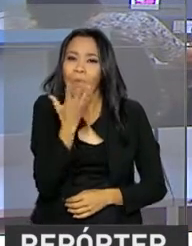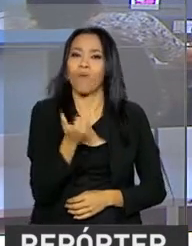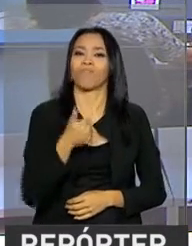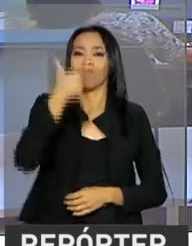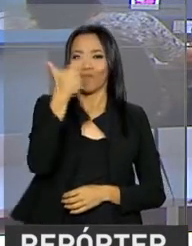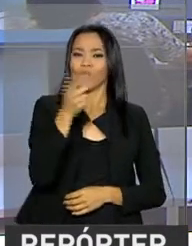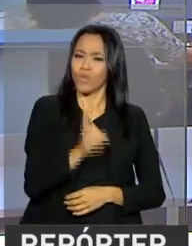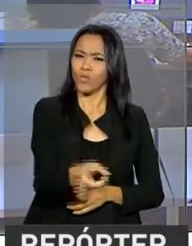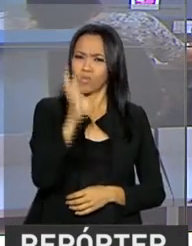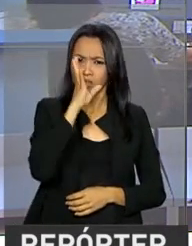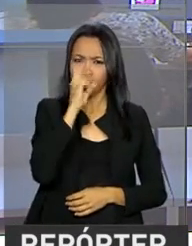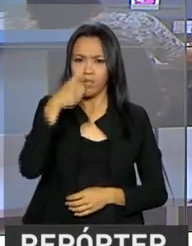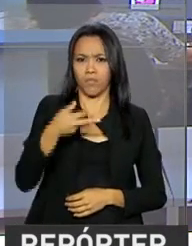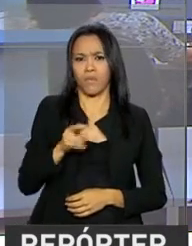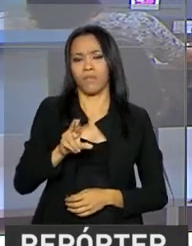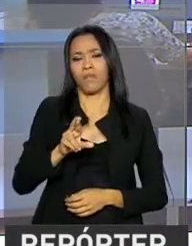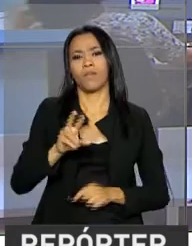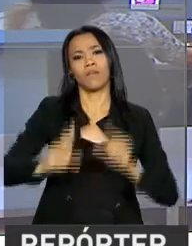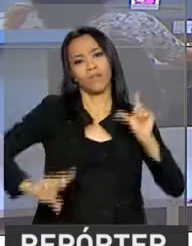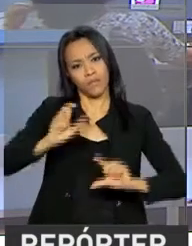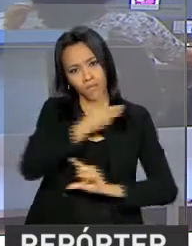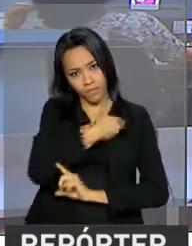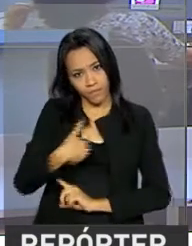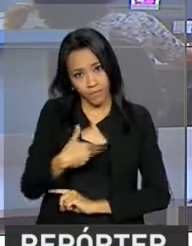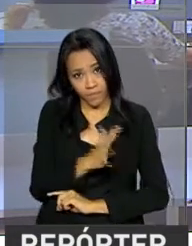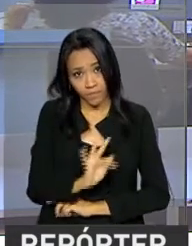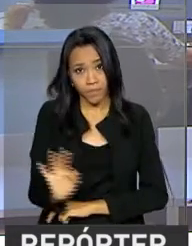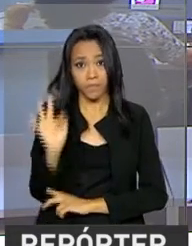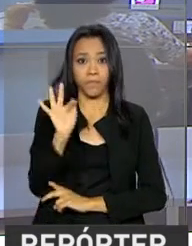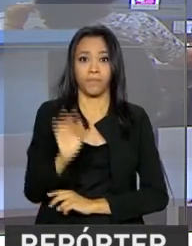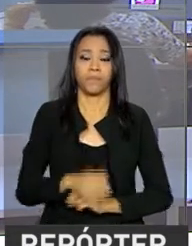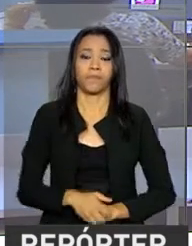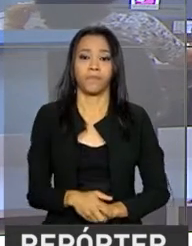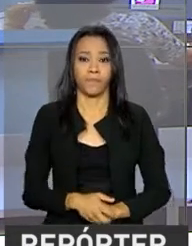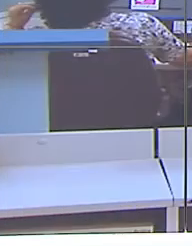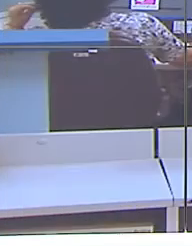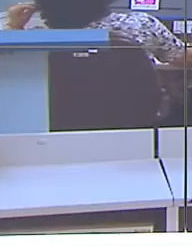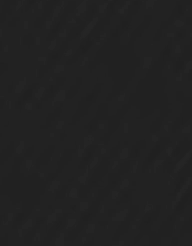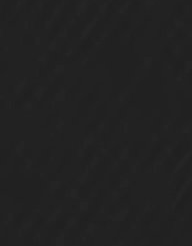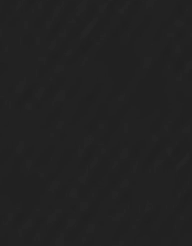e continue com a gente na tv nbr a tv do governo federal